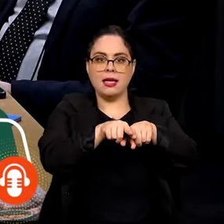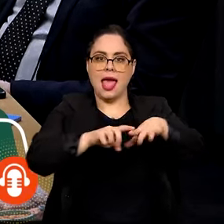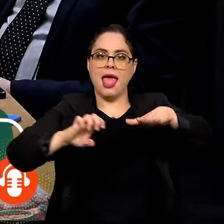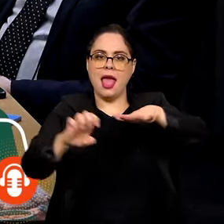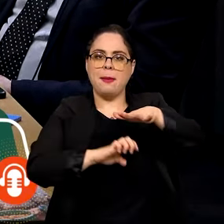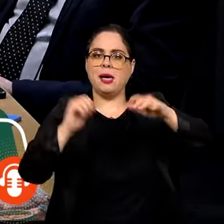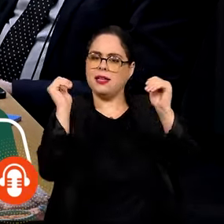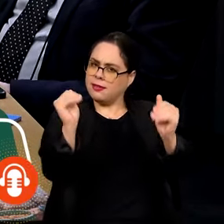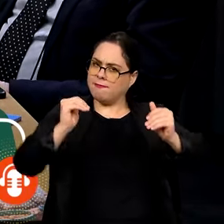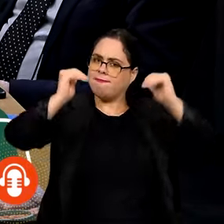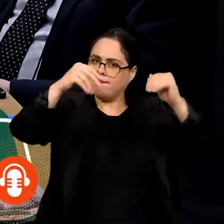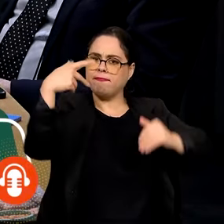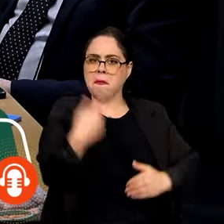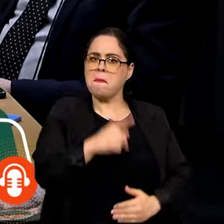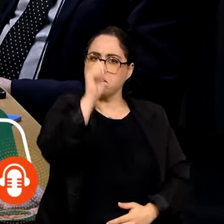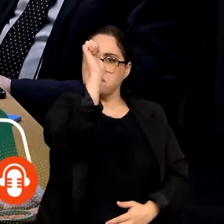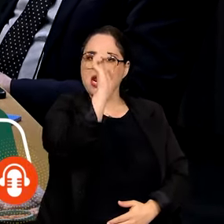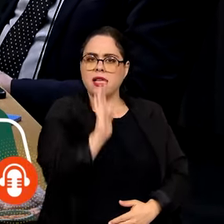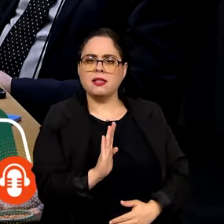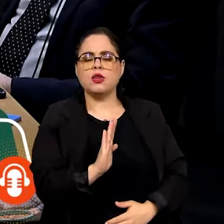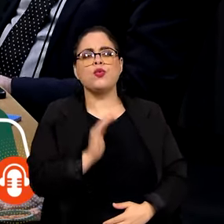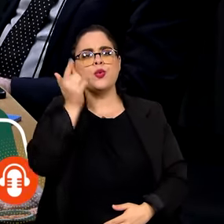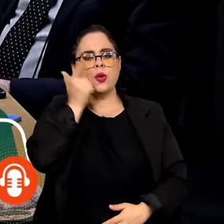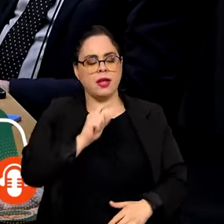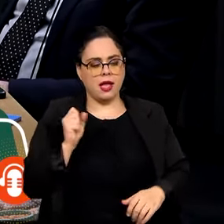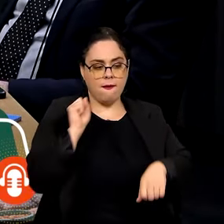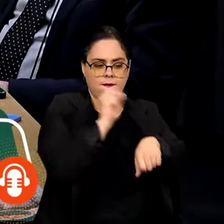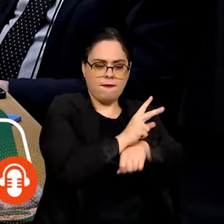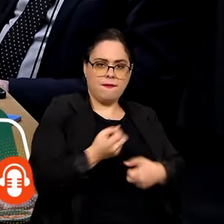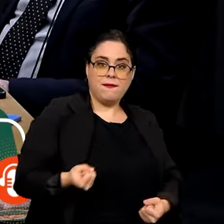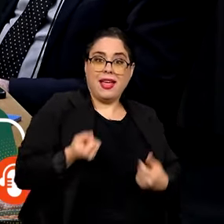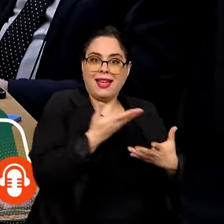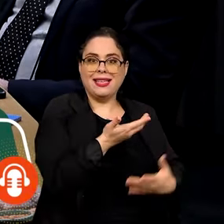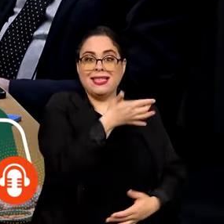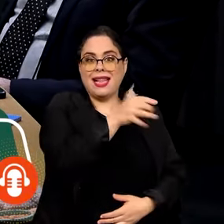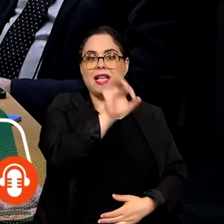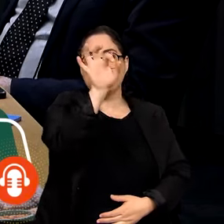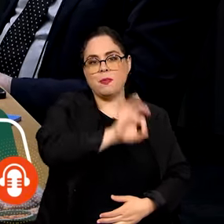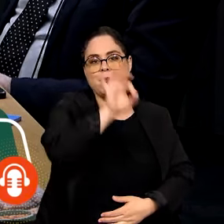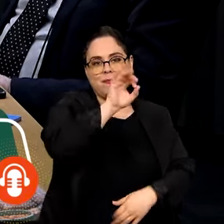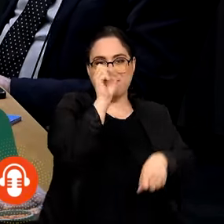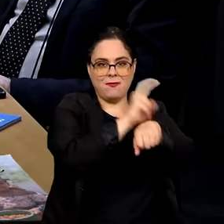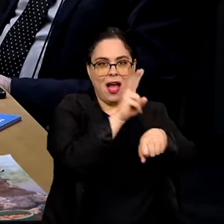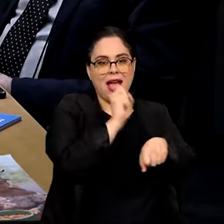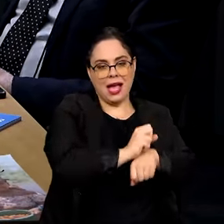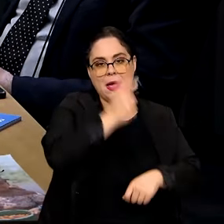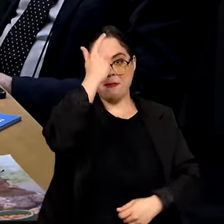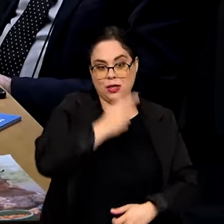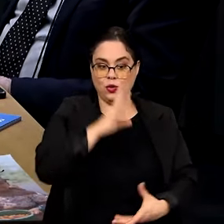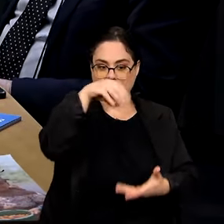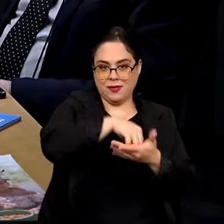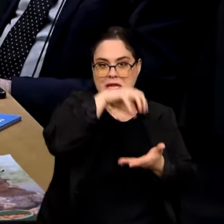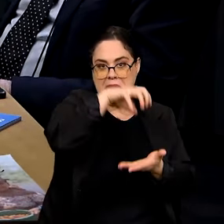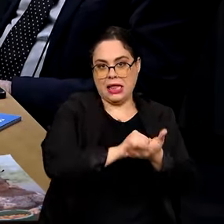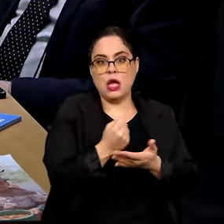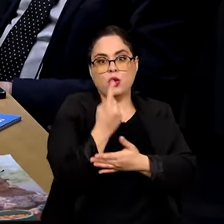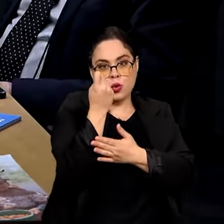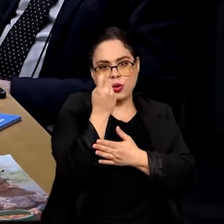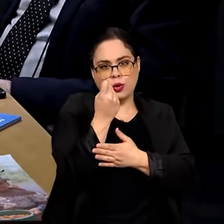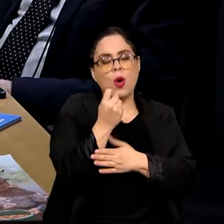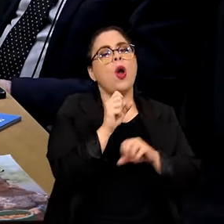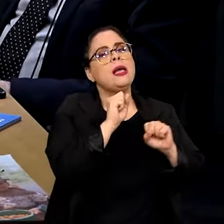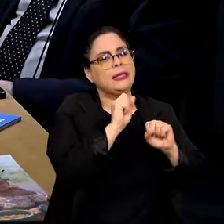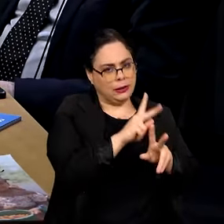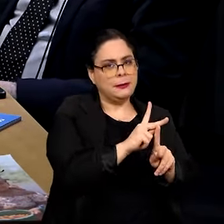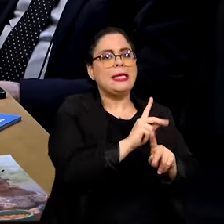vagas fizemos parcerias com os grandes players nacionais e eles estão oferecendo 10% de suas vagas